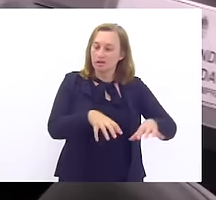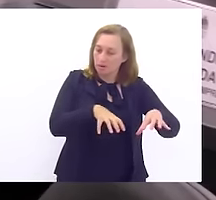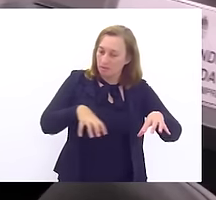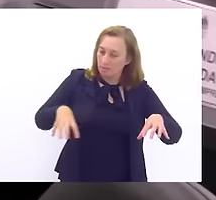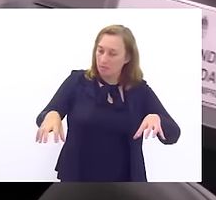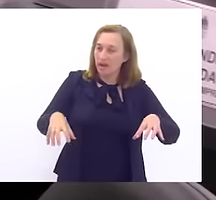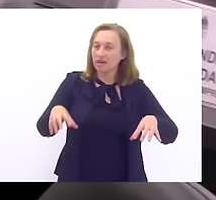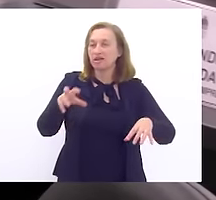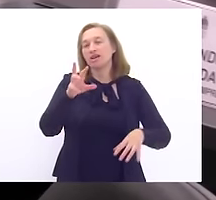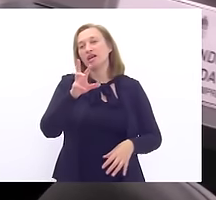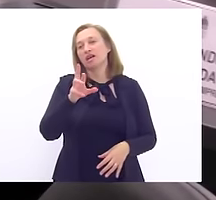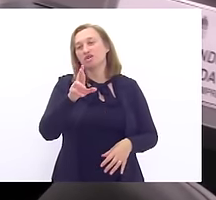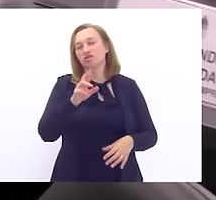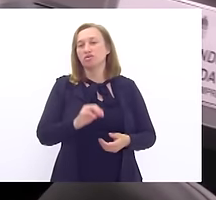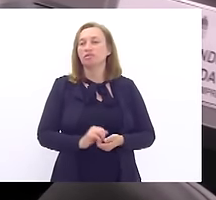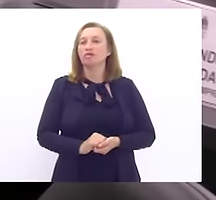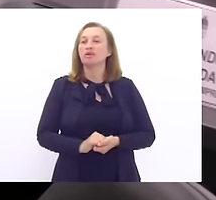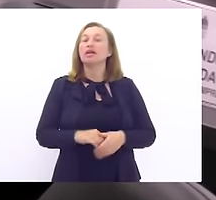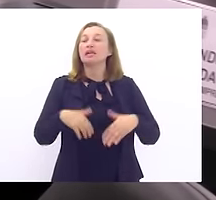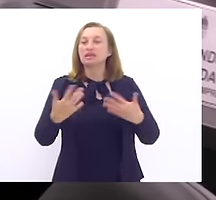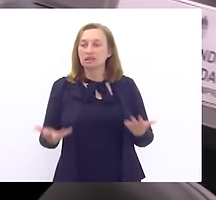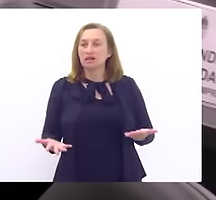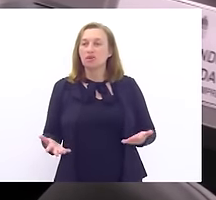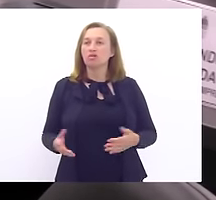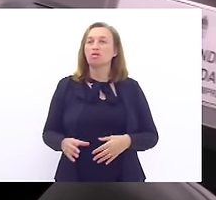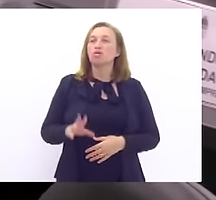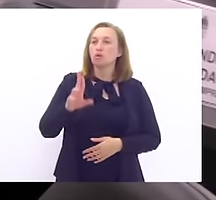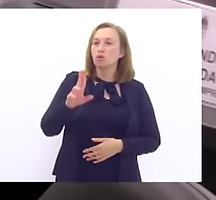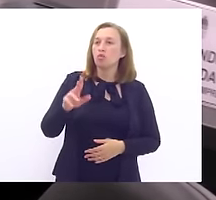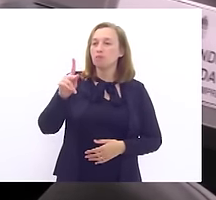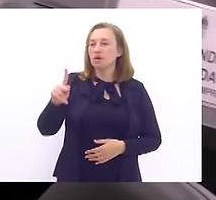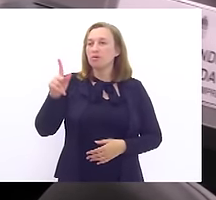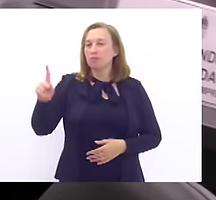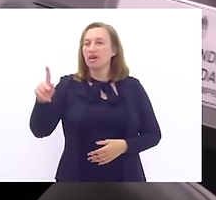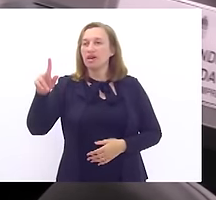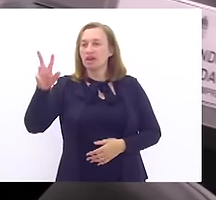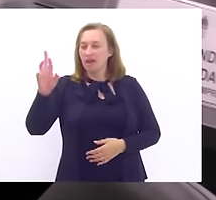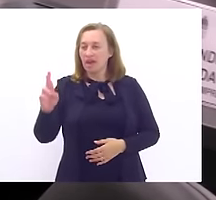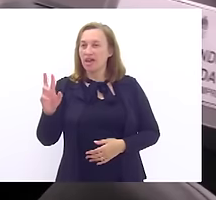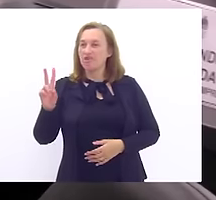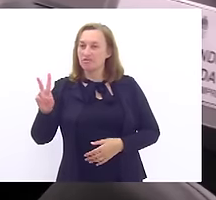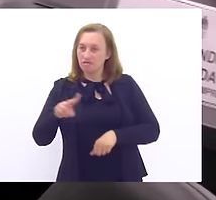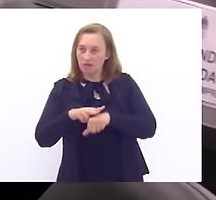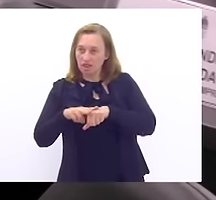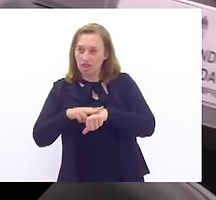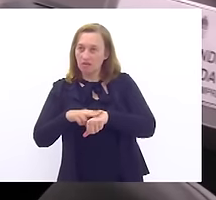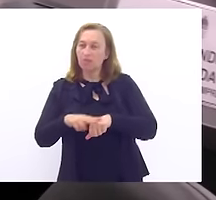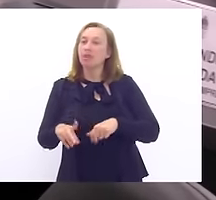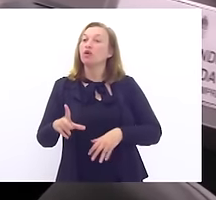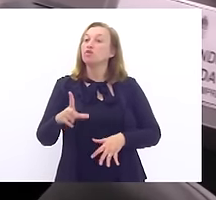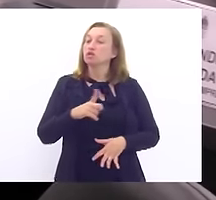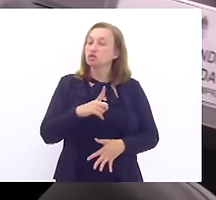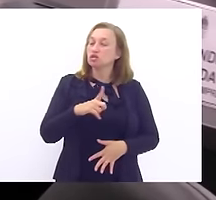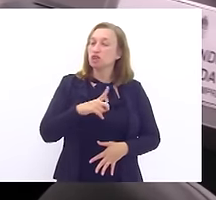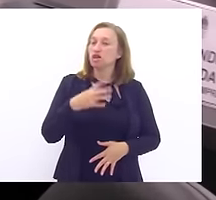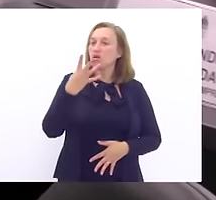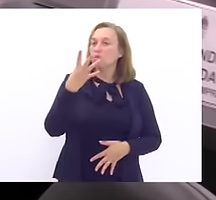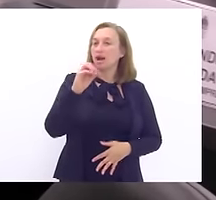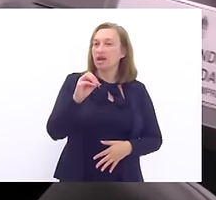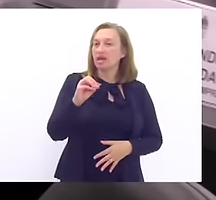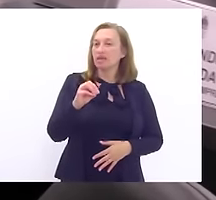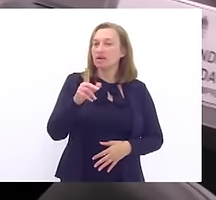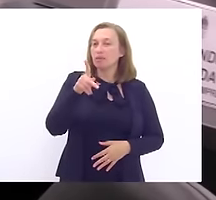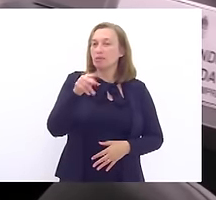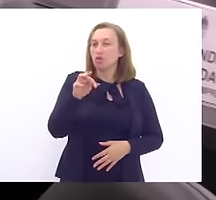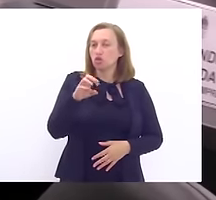o patrão de polícia rodoviária então no bprv é o Senhor tem é posto 40 potes